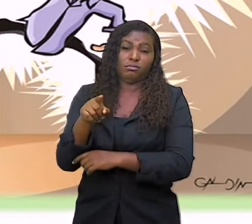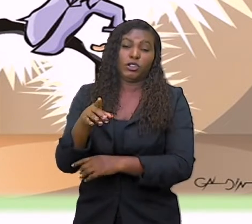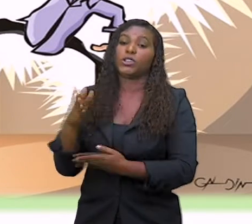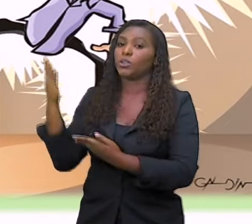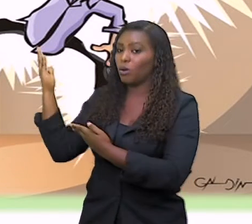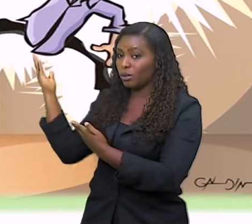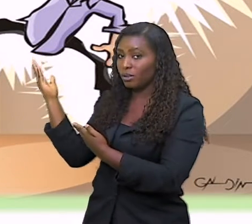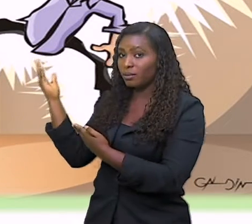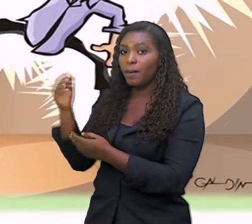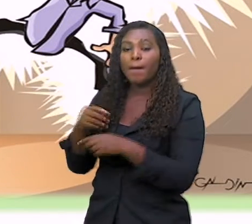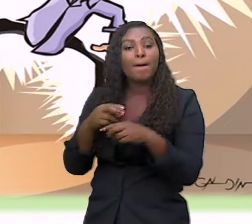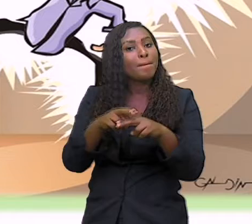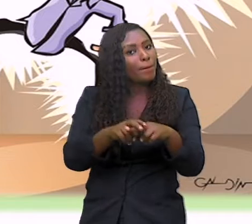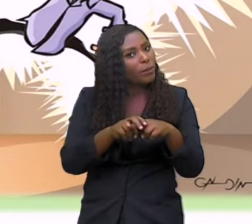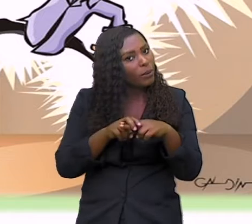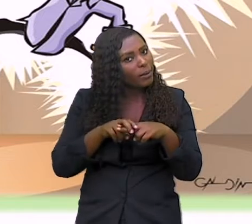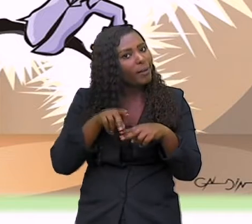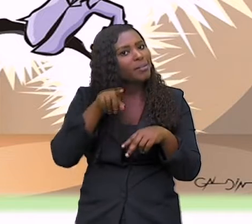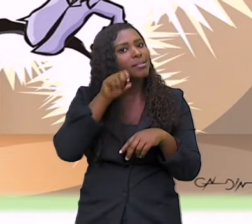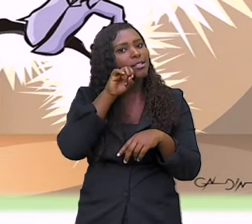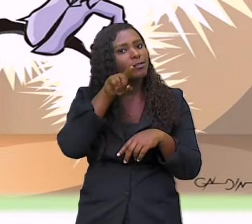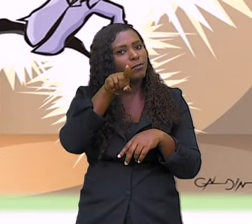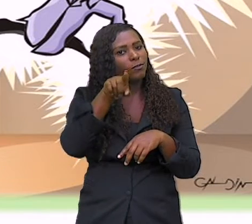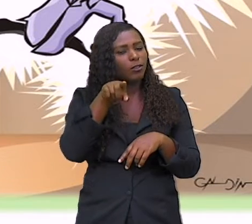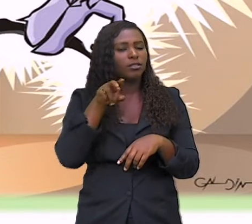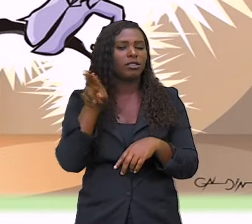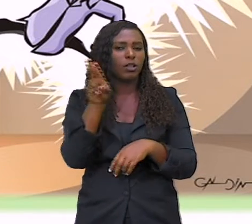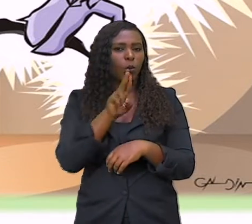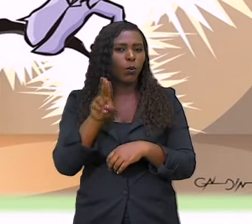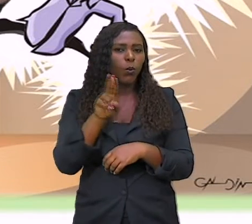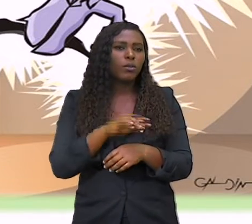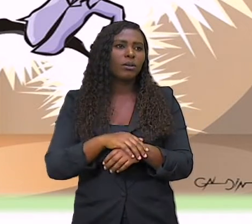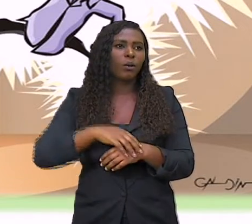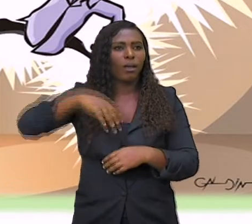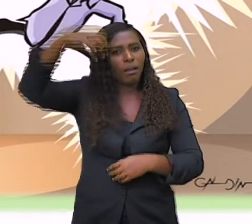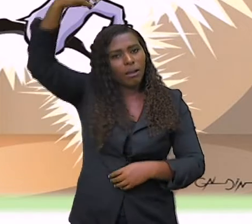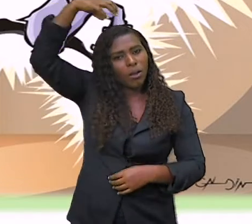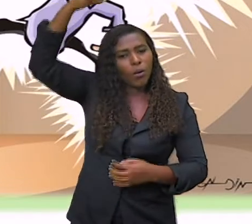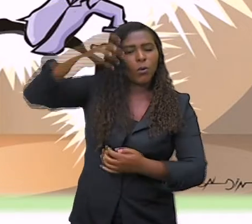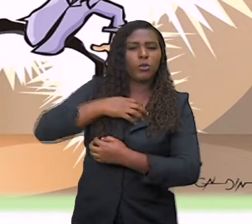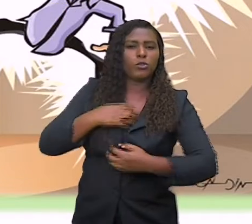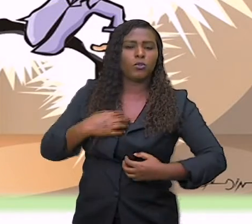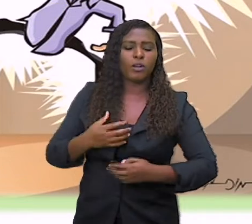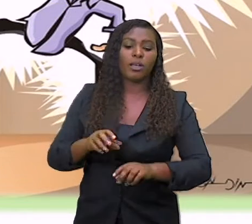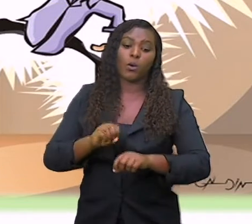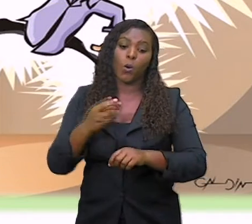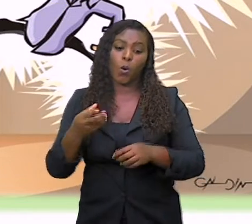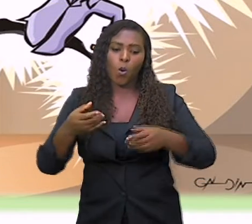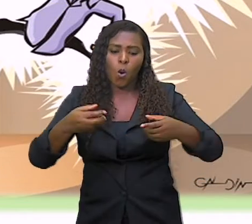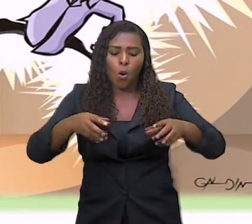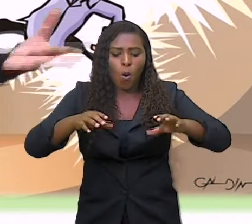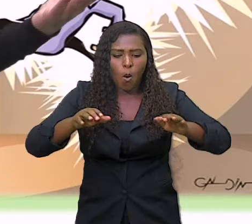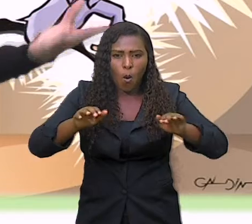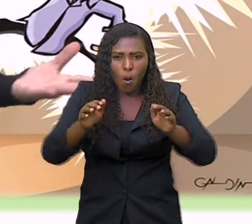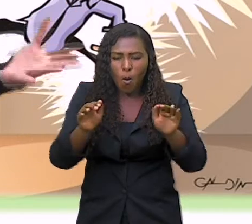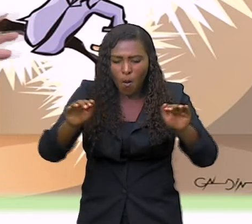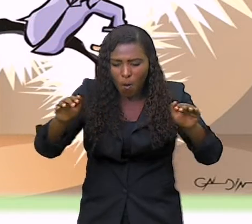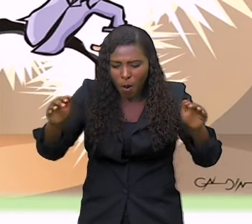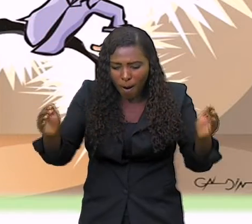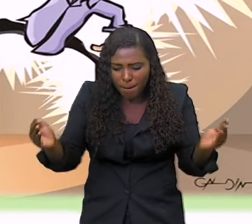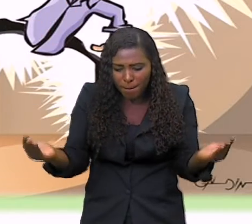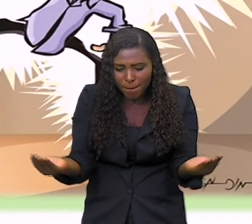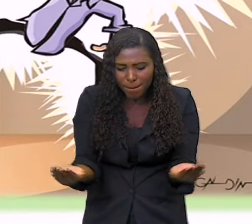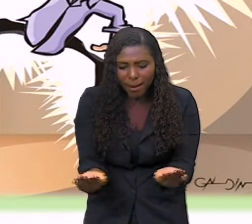em banheiras não devem manusear interruptor, objeto elétrico, celular,